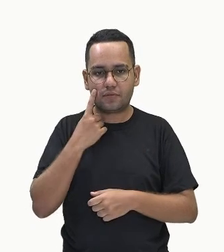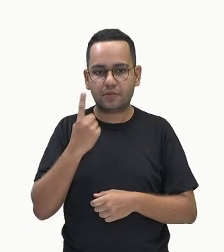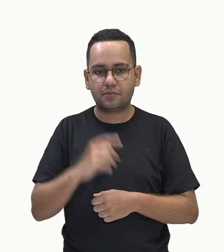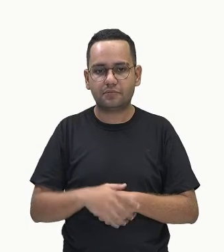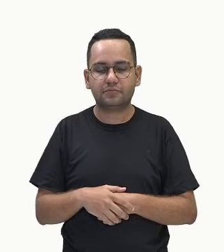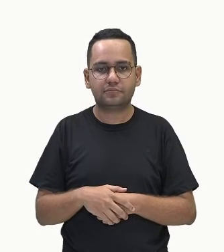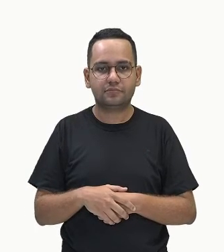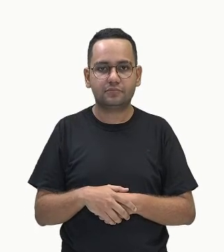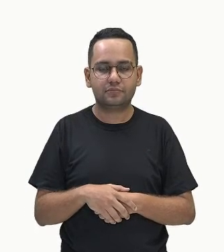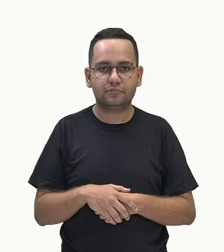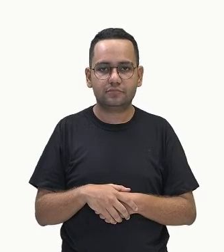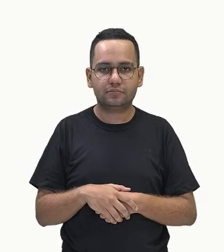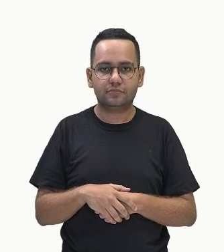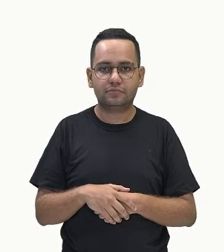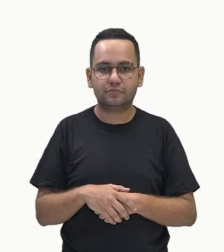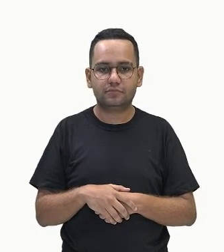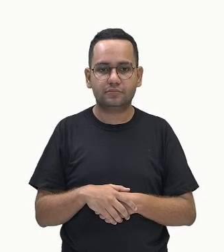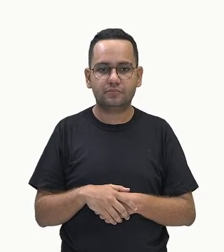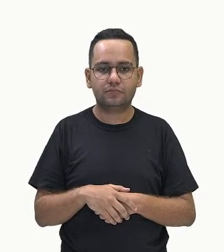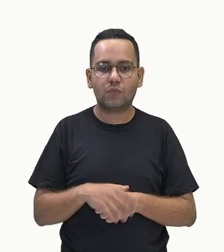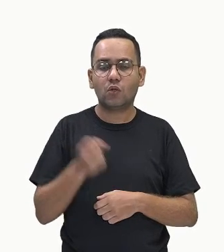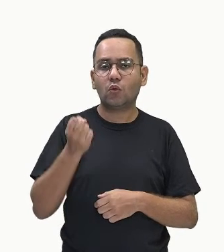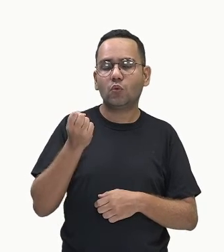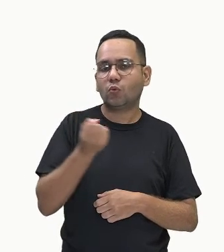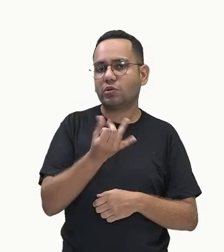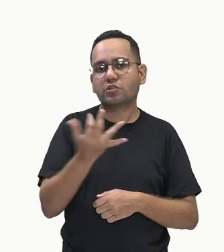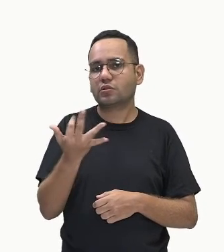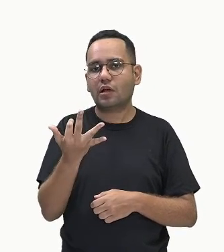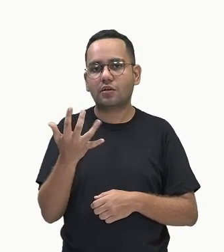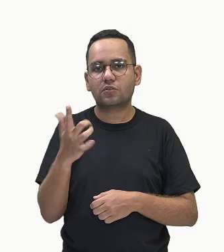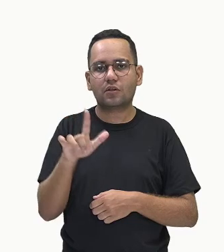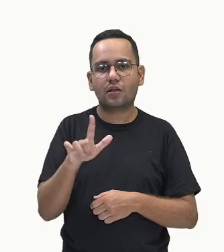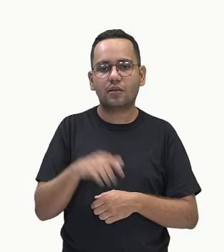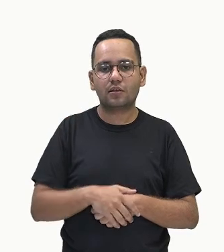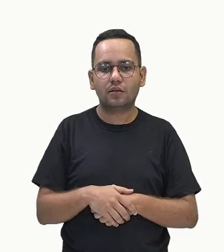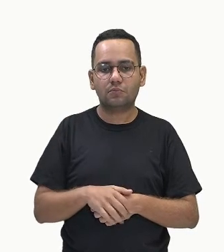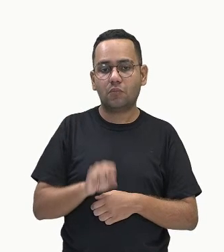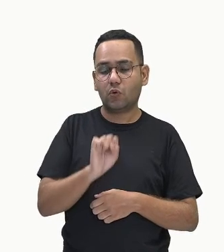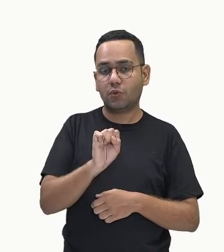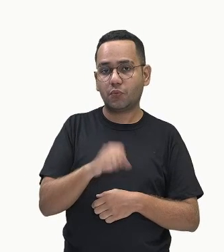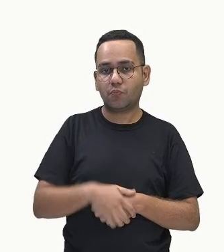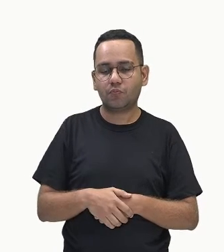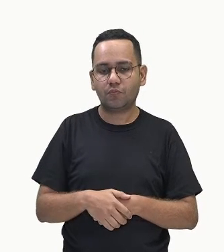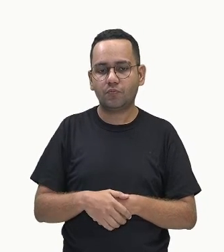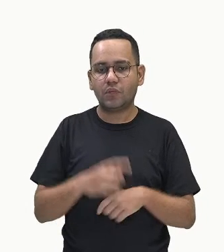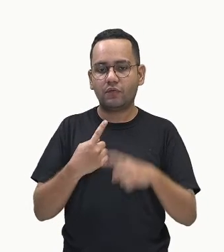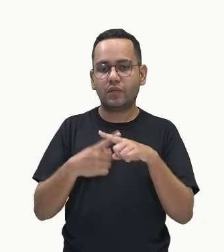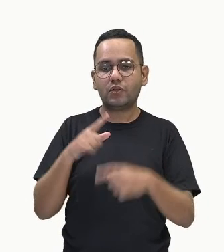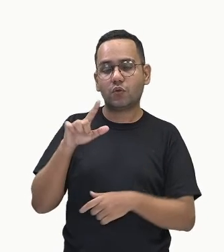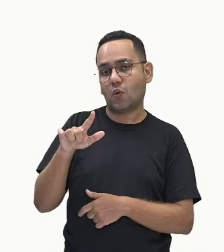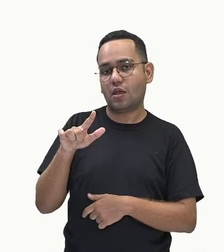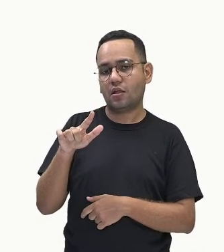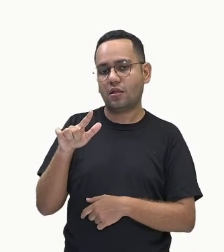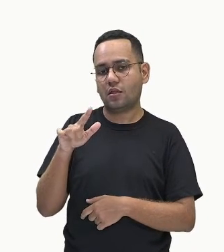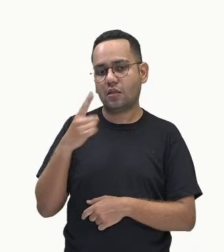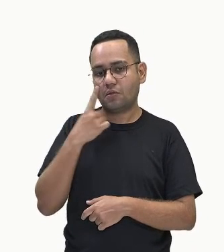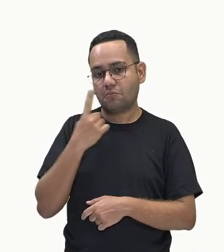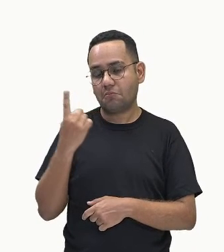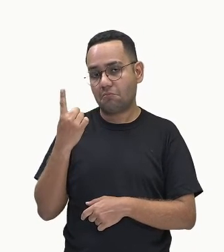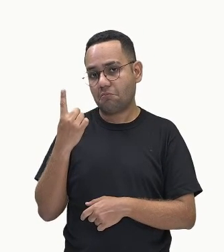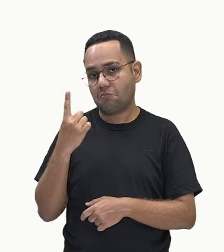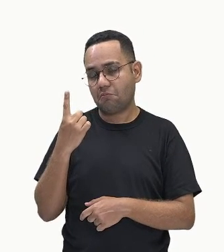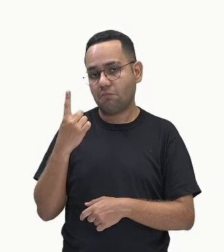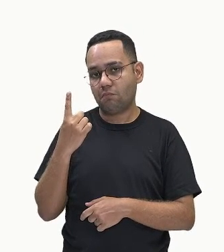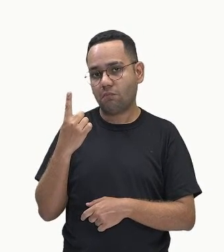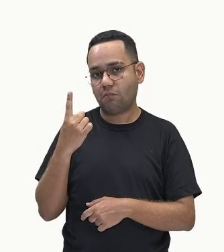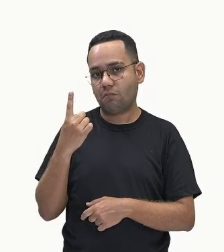Substituindo, número de lados é um octógono, então 8. A medida de cada lado, o problema nos